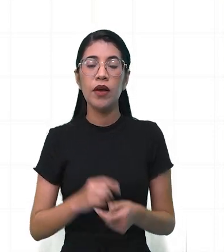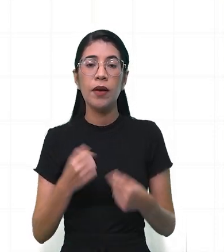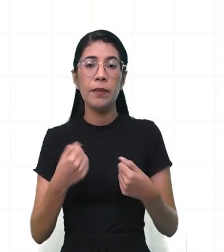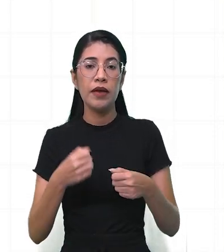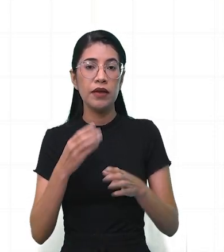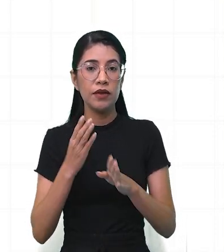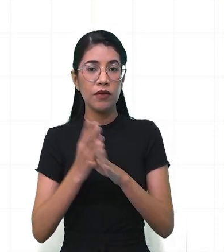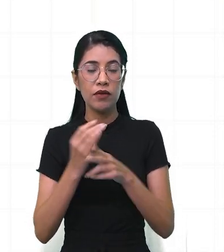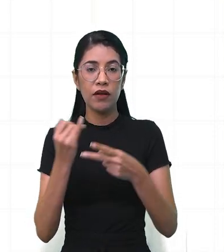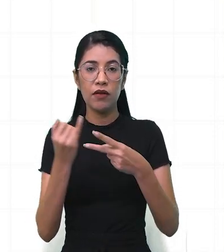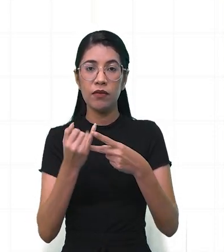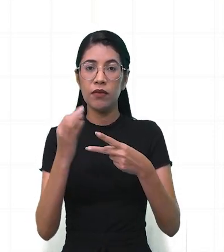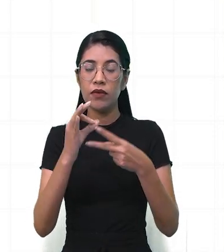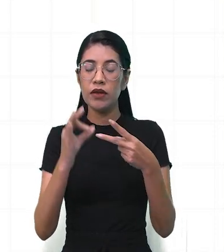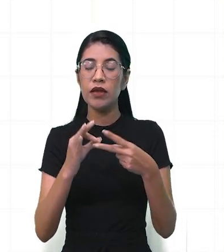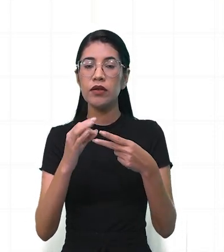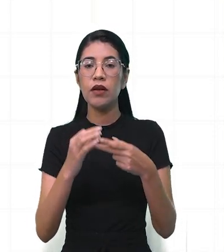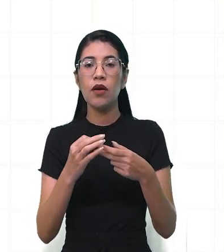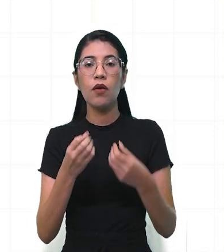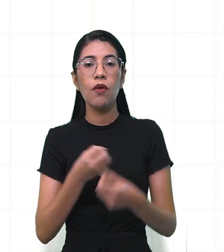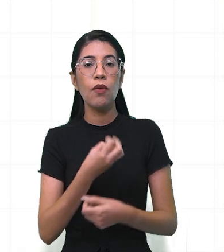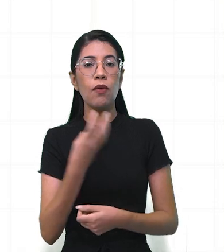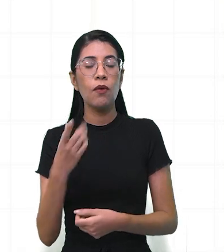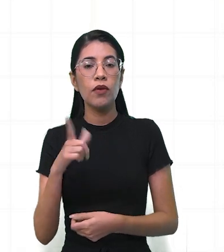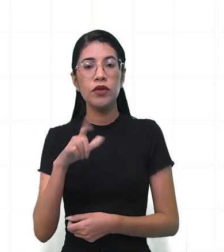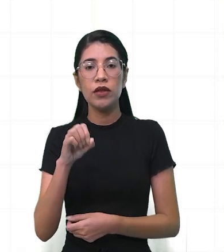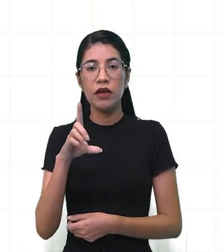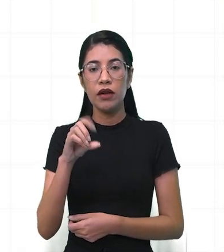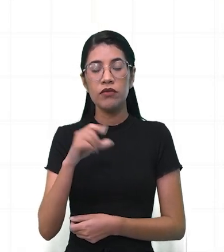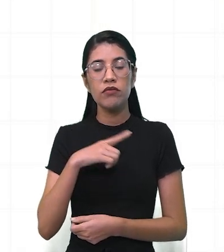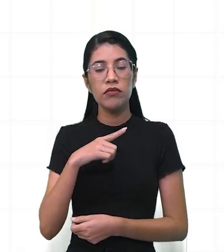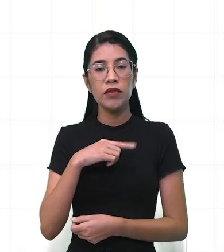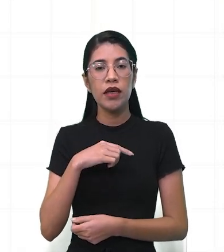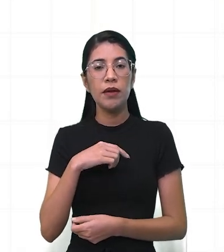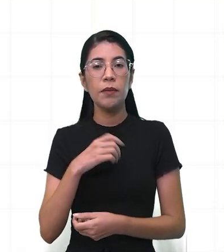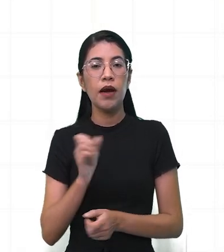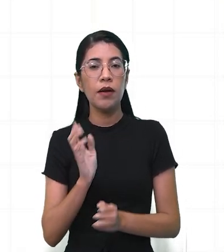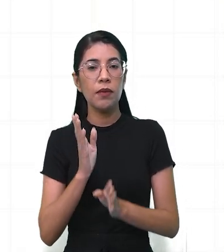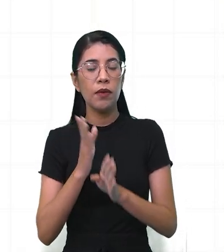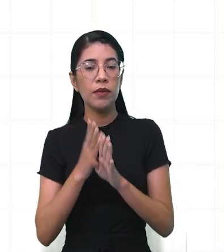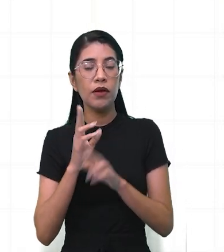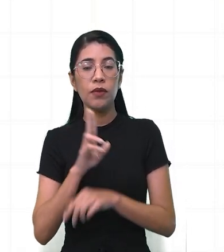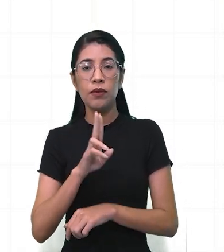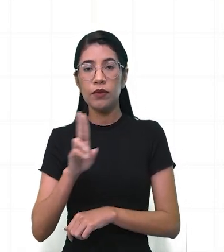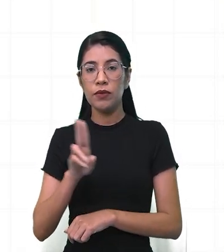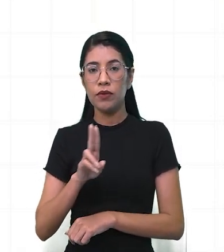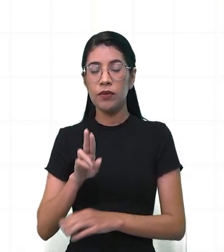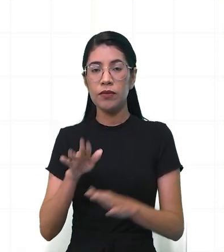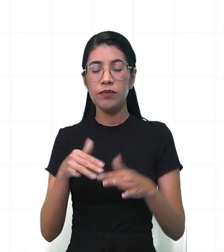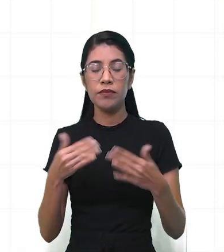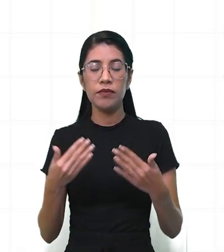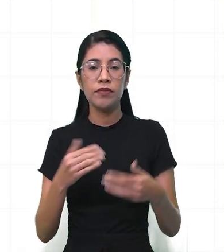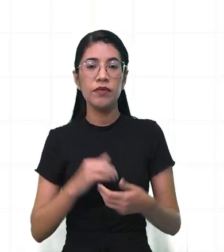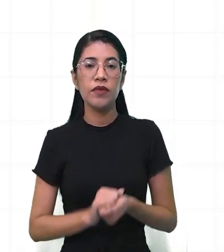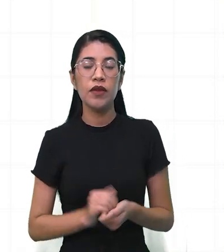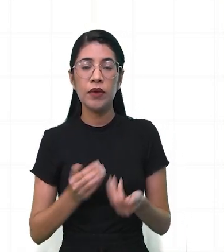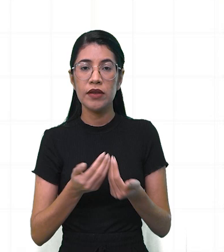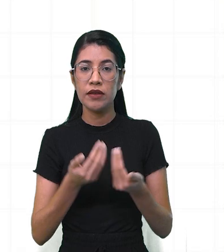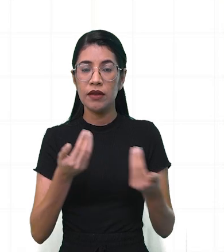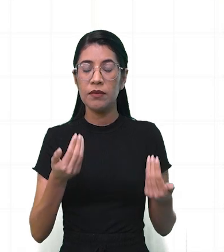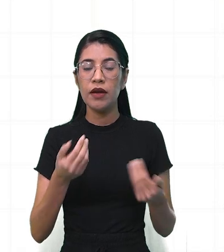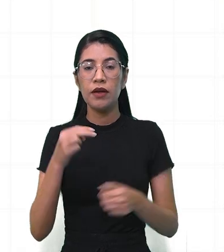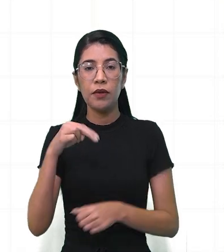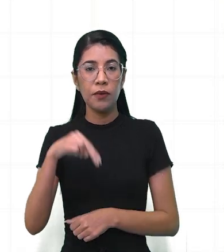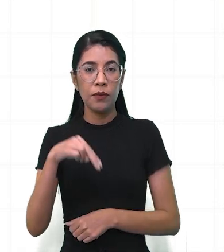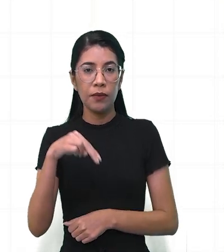polígono, eu tenho que descobrir quantos lados tem esse polígono, certo? Para saber o nome dele. Então, vamos aí isolar o N.